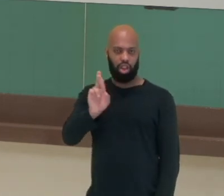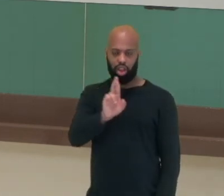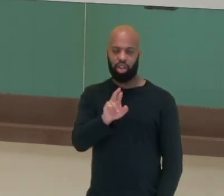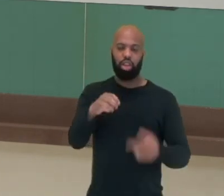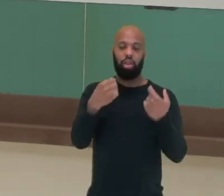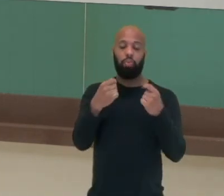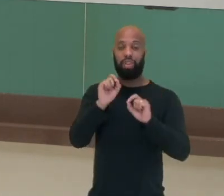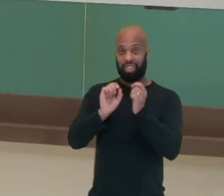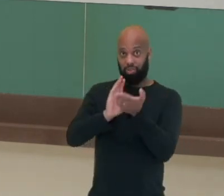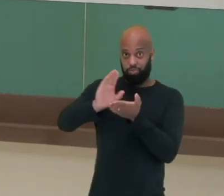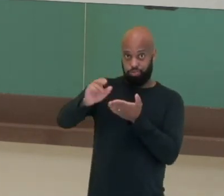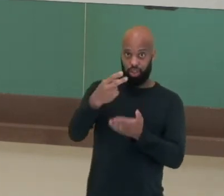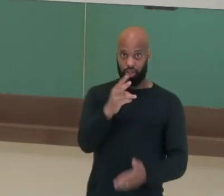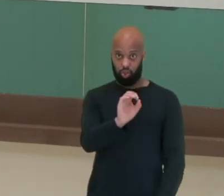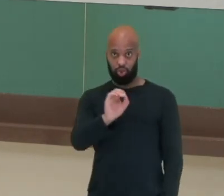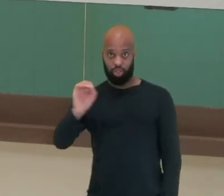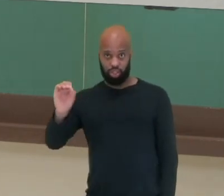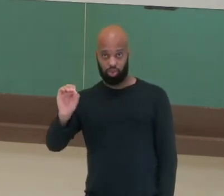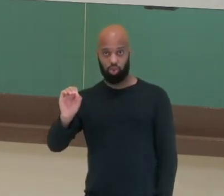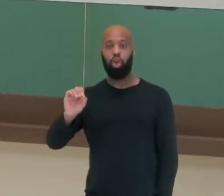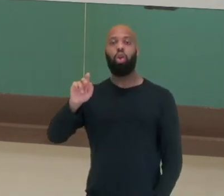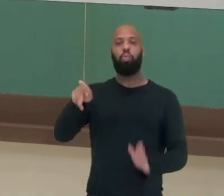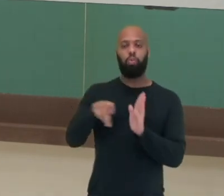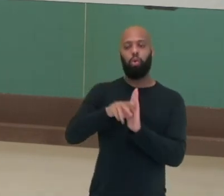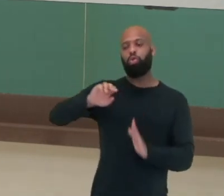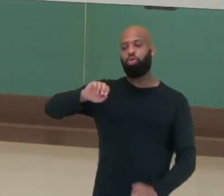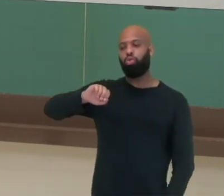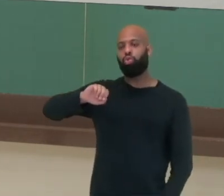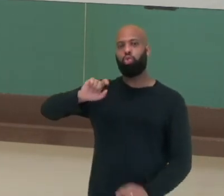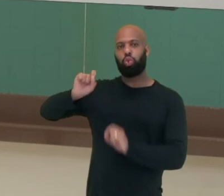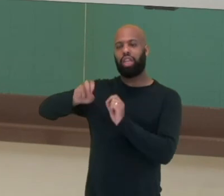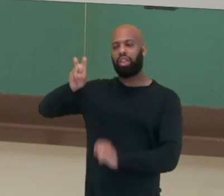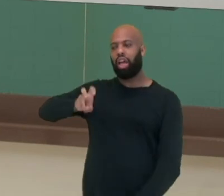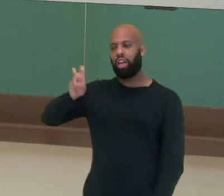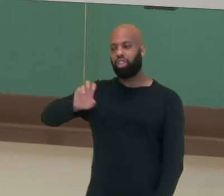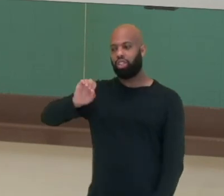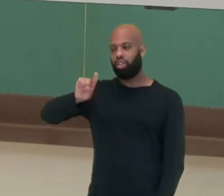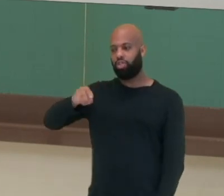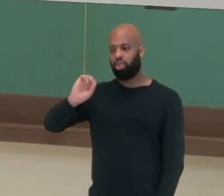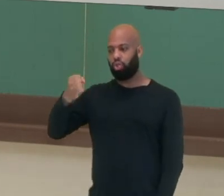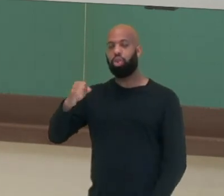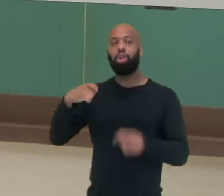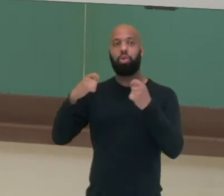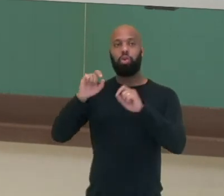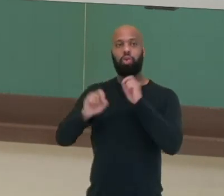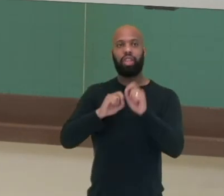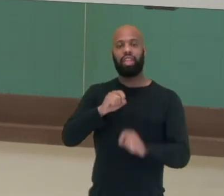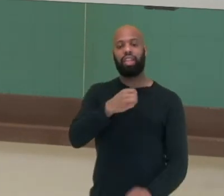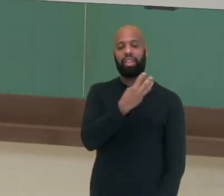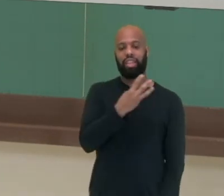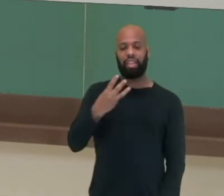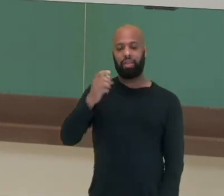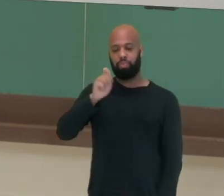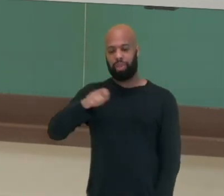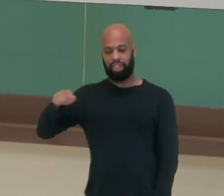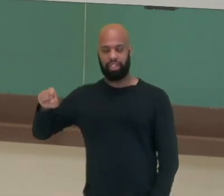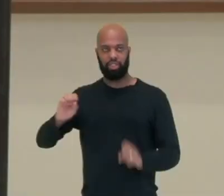250, investindo um capital de 200, são necessários no mínimo 33 meses,